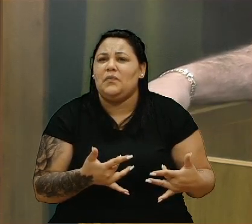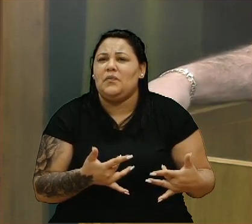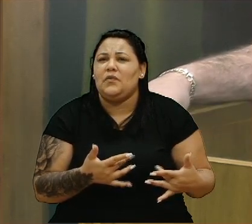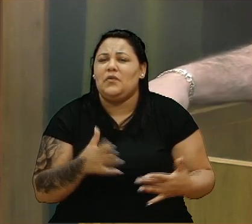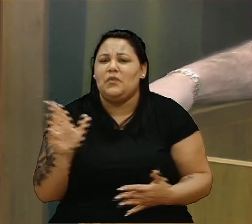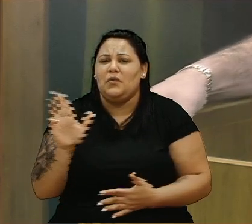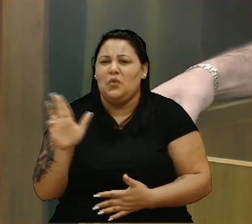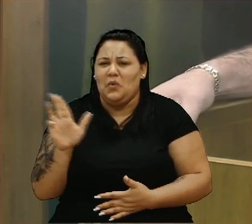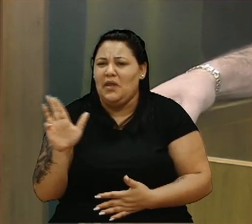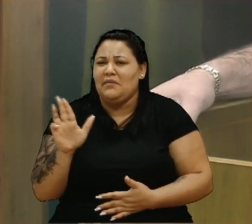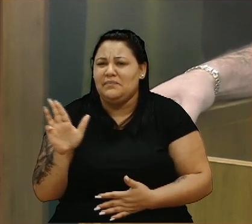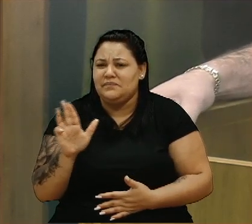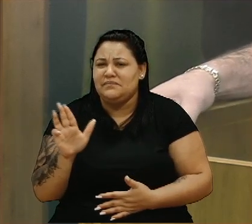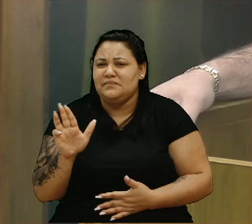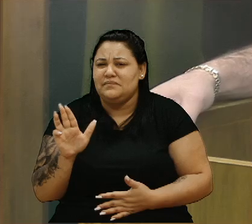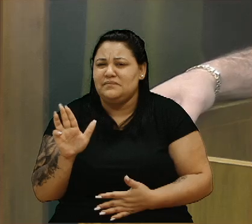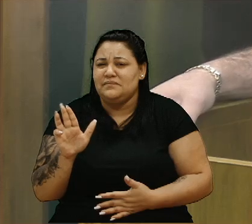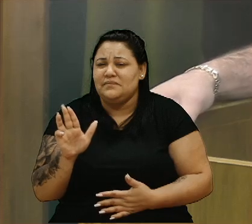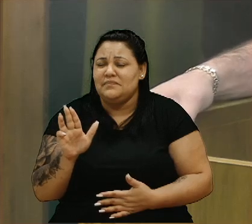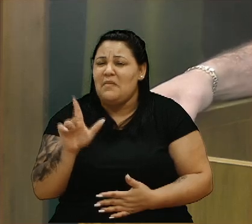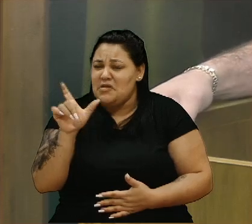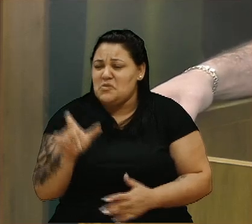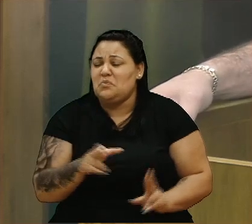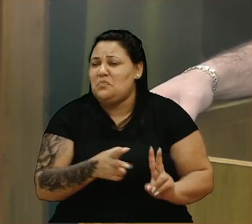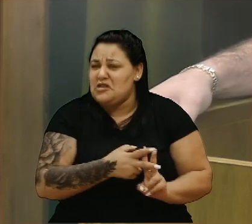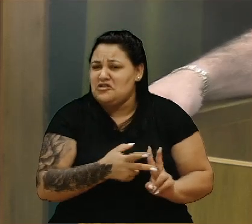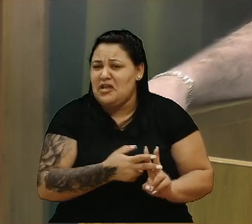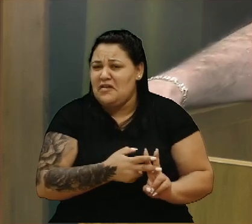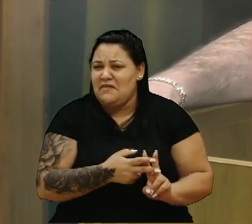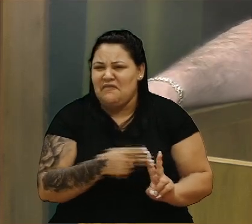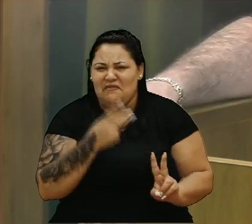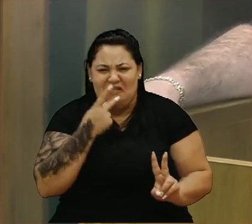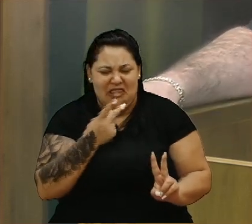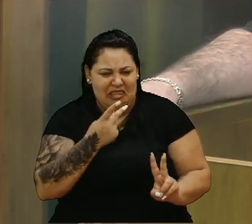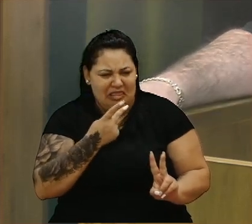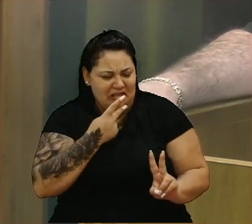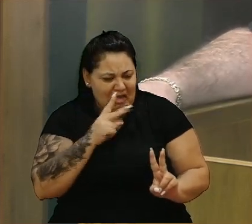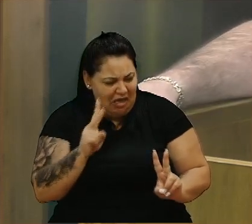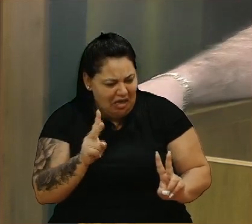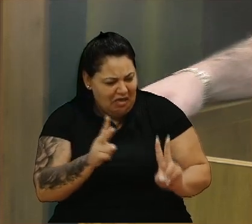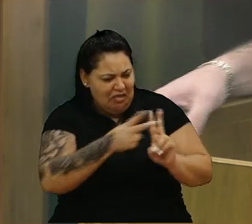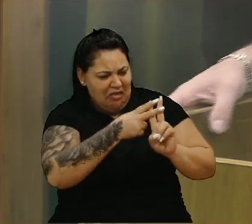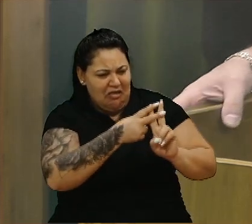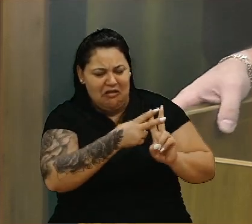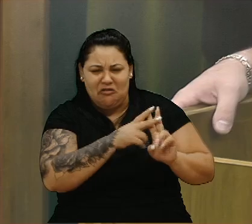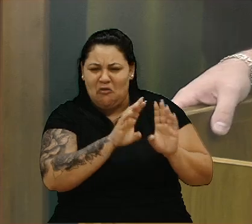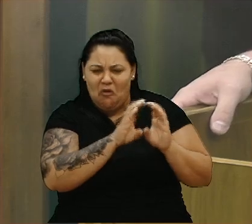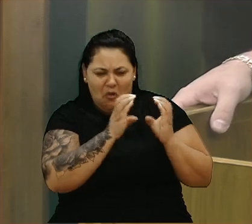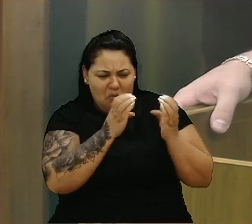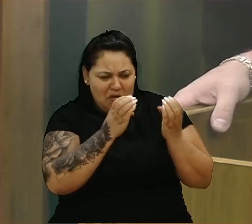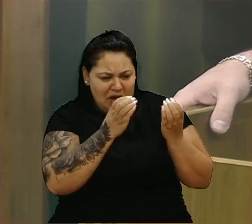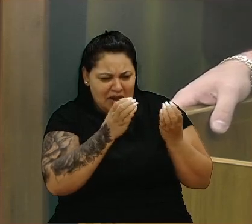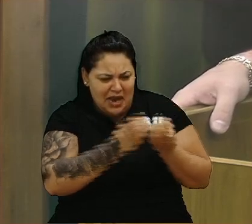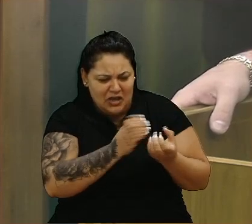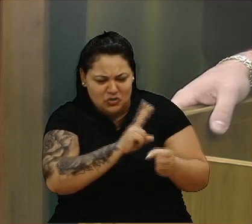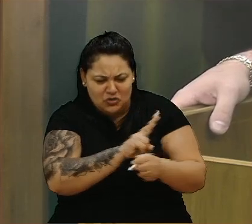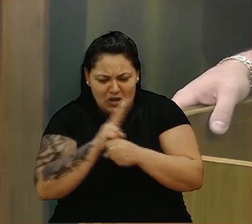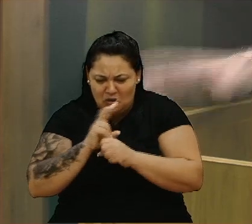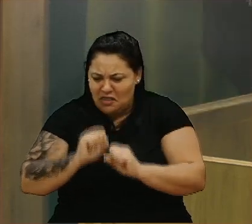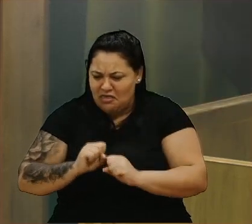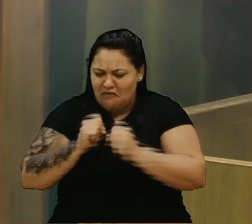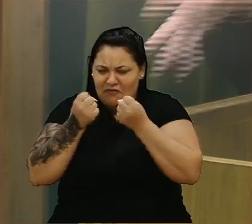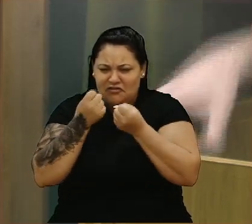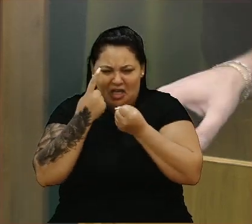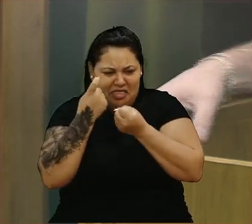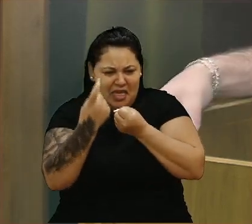Lula, dizendo que era refém, era prisioneiro de um congresso conservador e defensor de